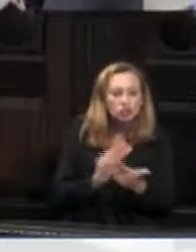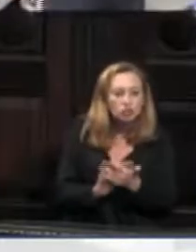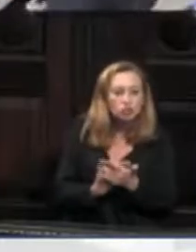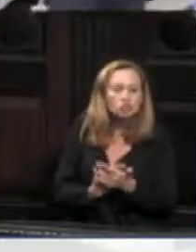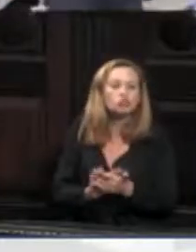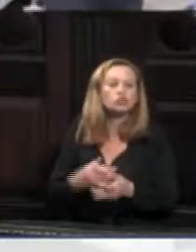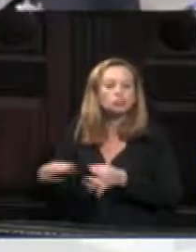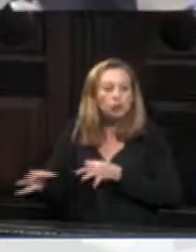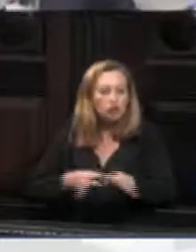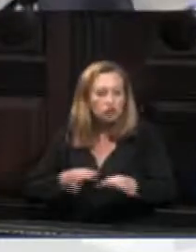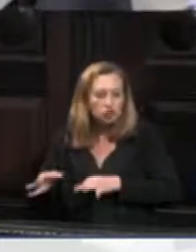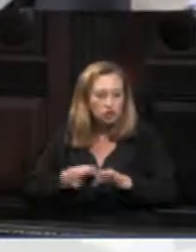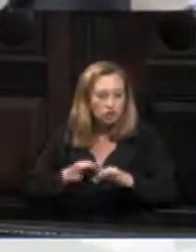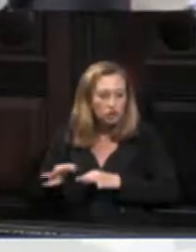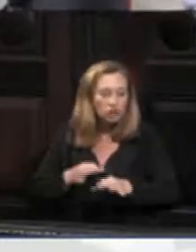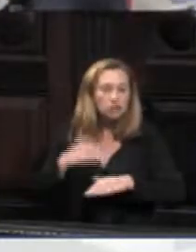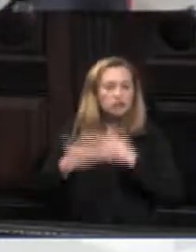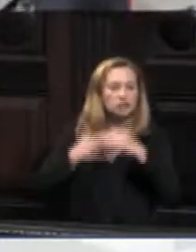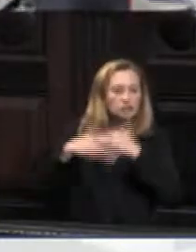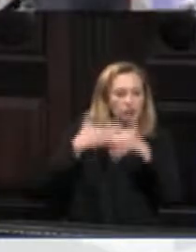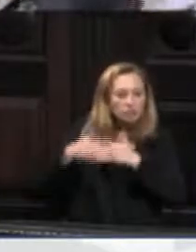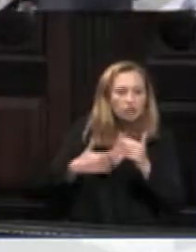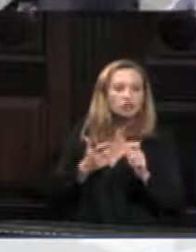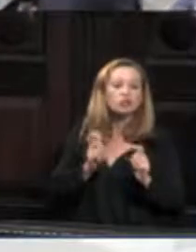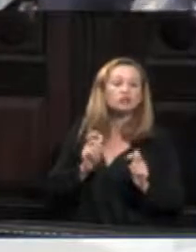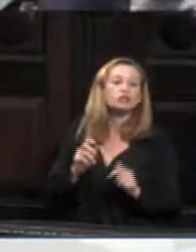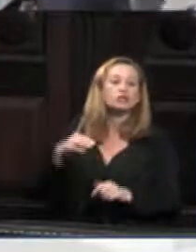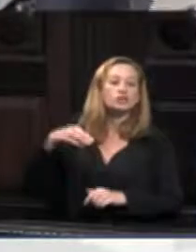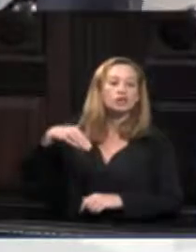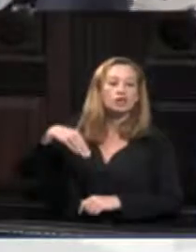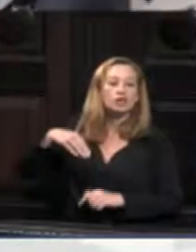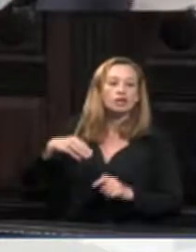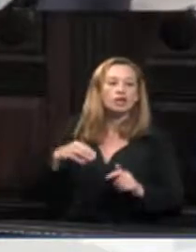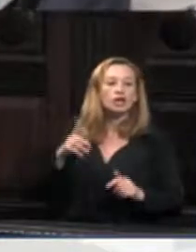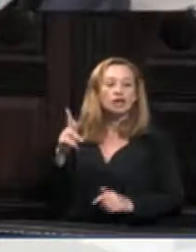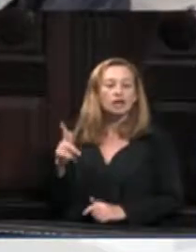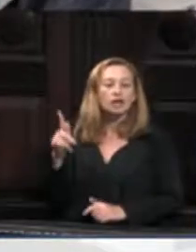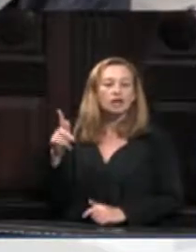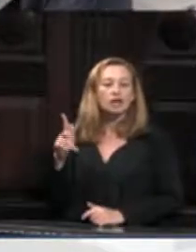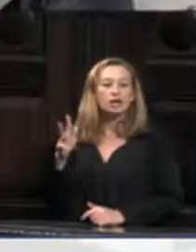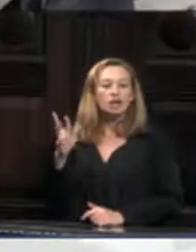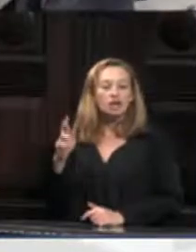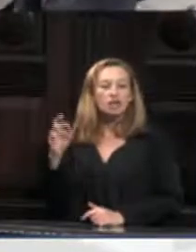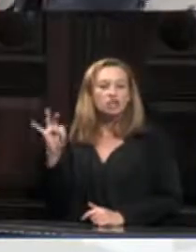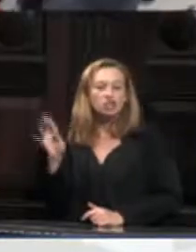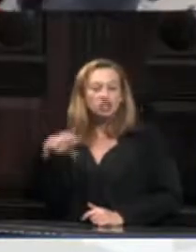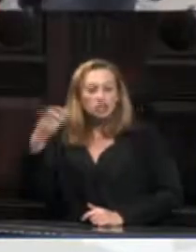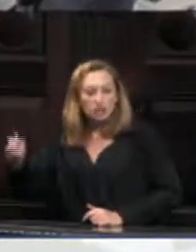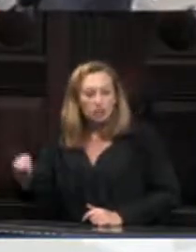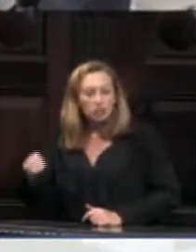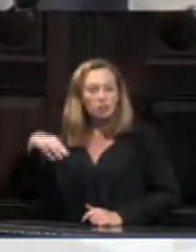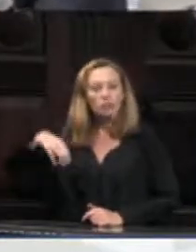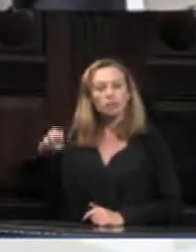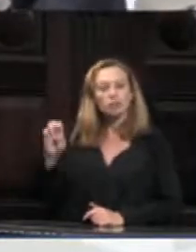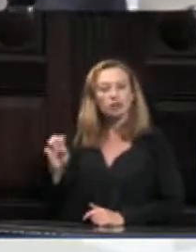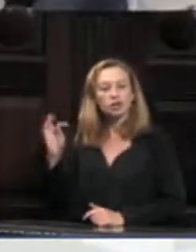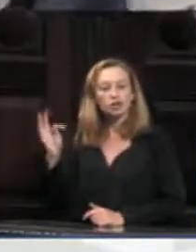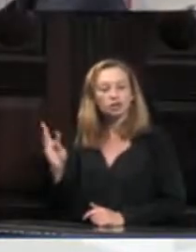e projetos em desenvolvimento na região metropolitana. 2.